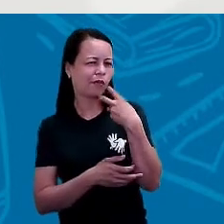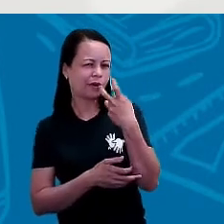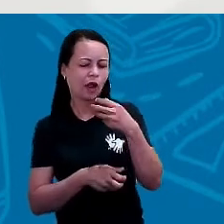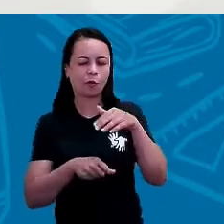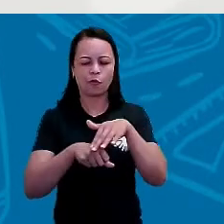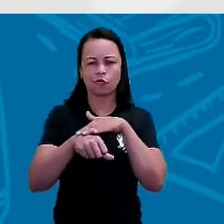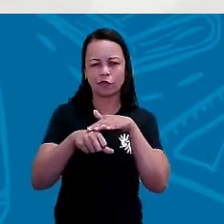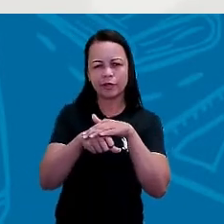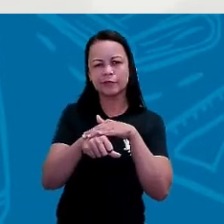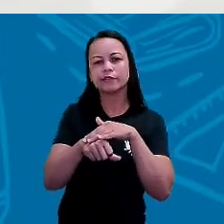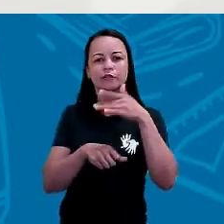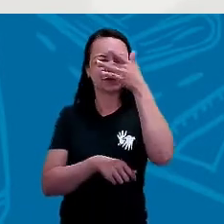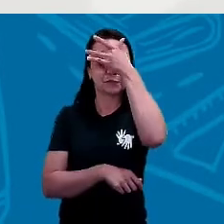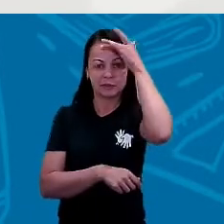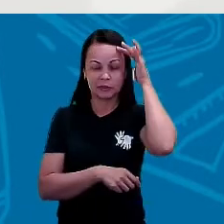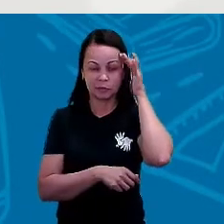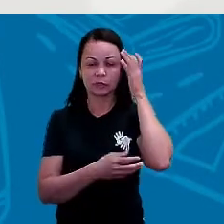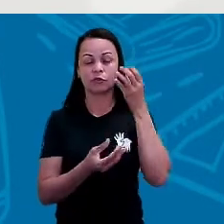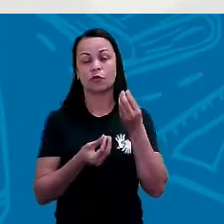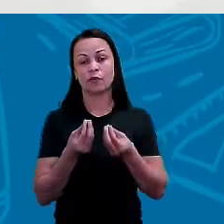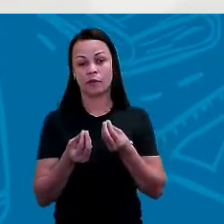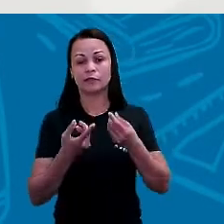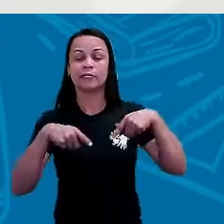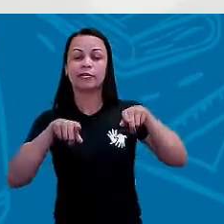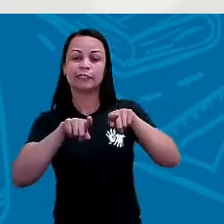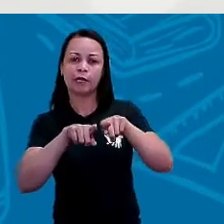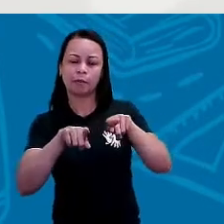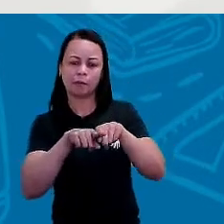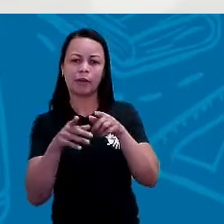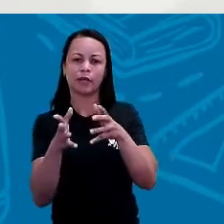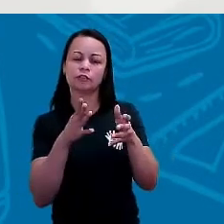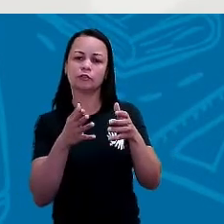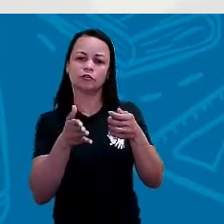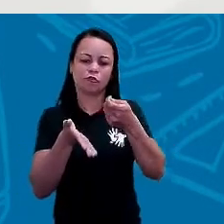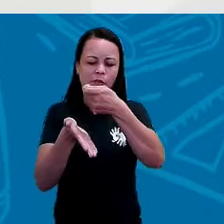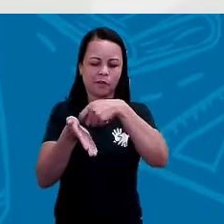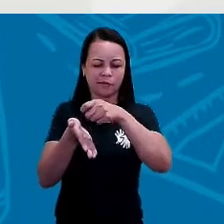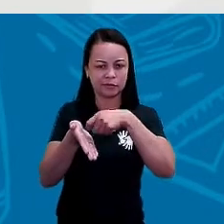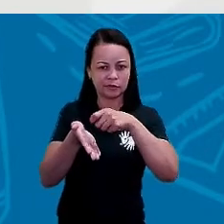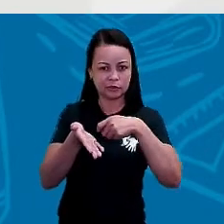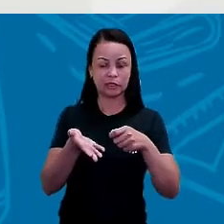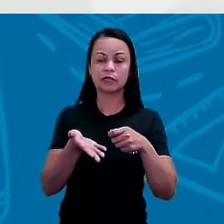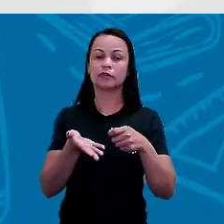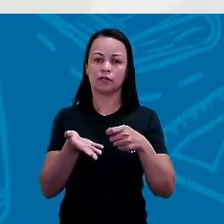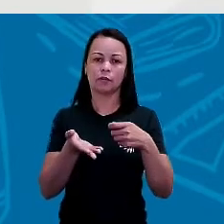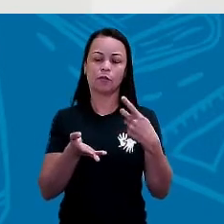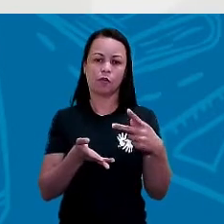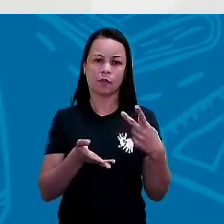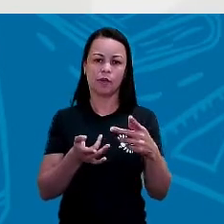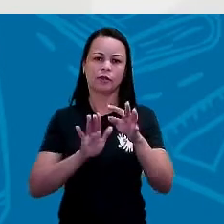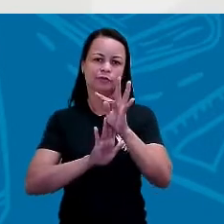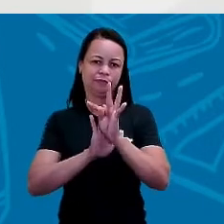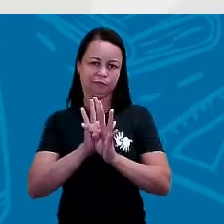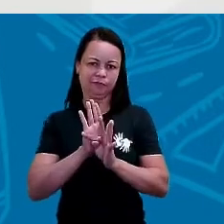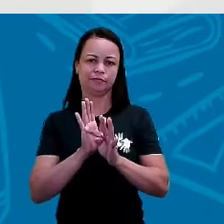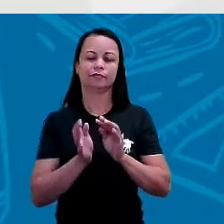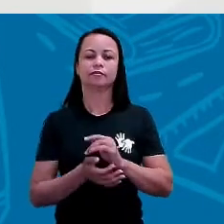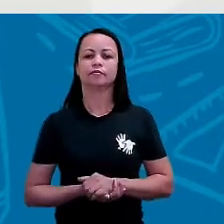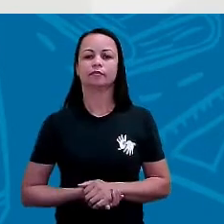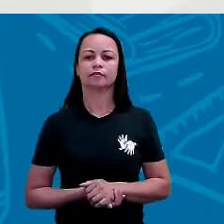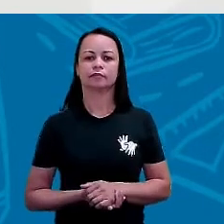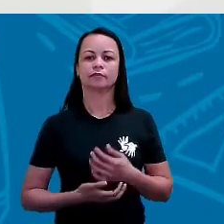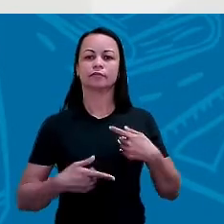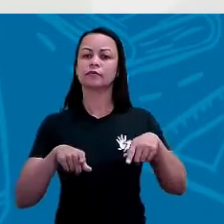conversando ali com as pessoas, seja de forma escrita, né? Por meio aí dos textos.